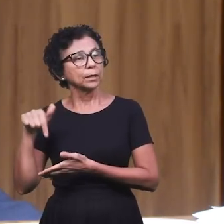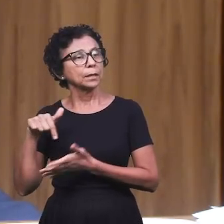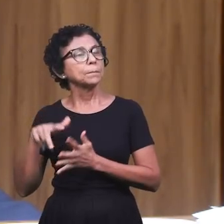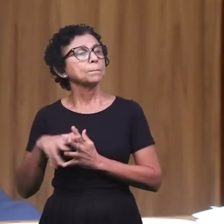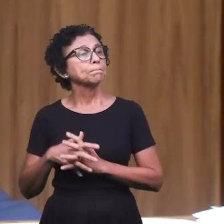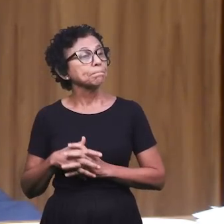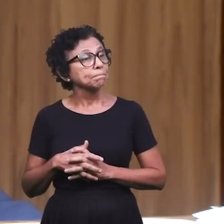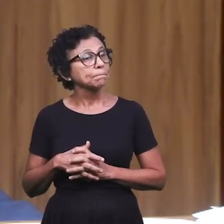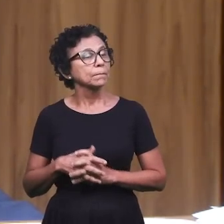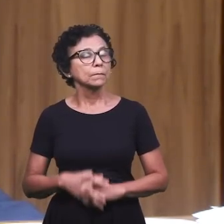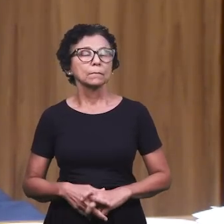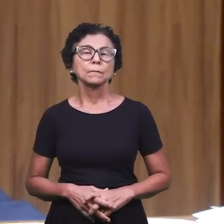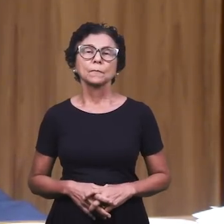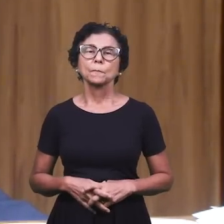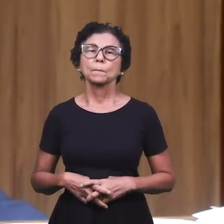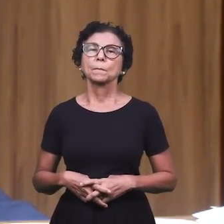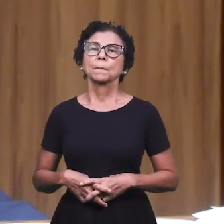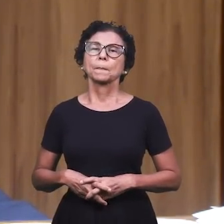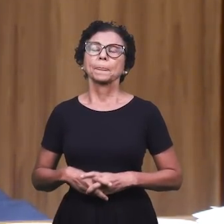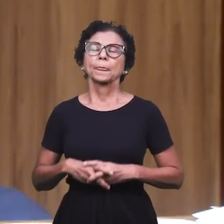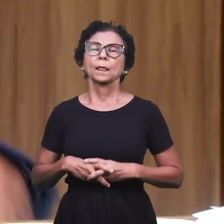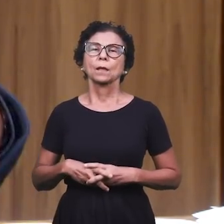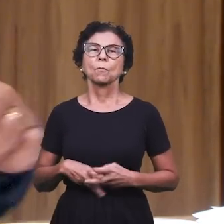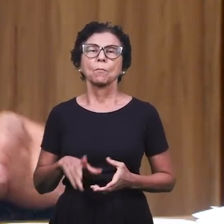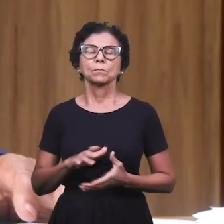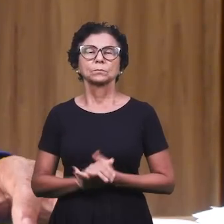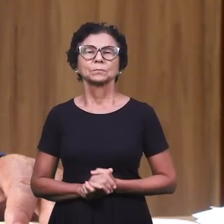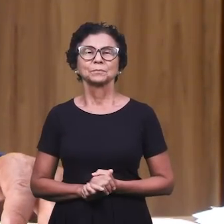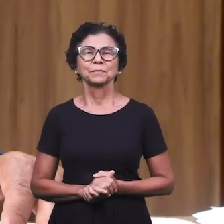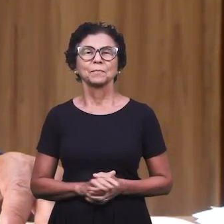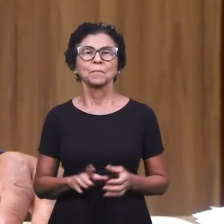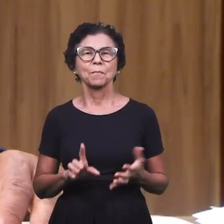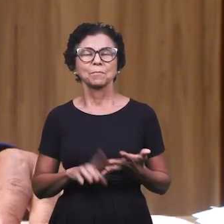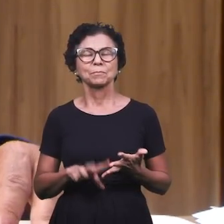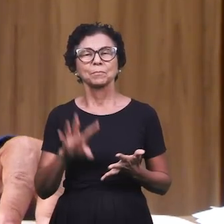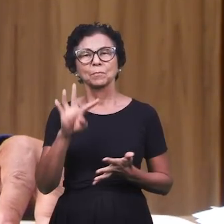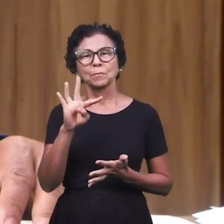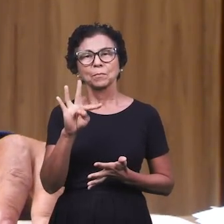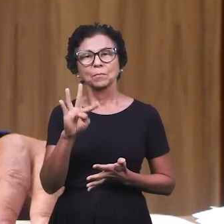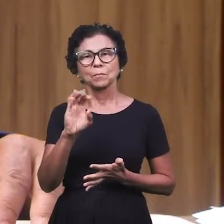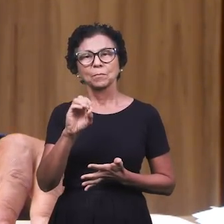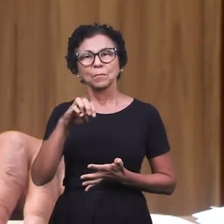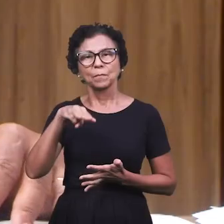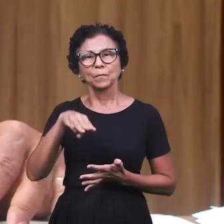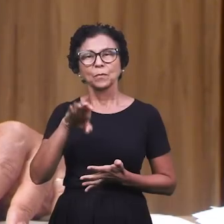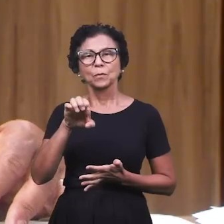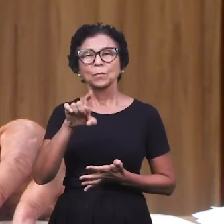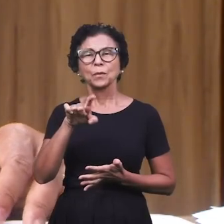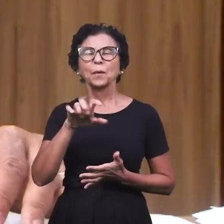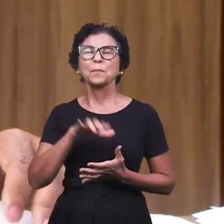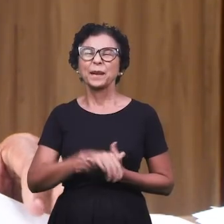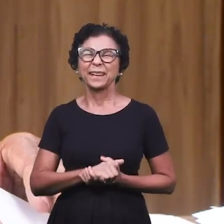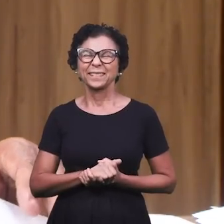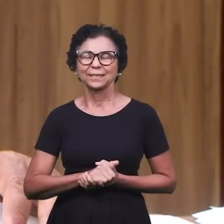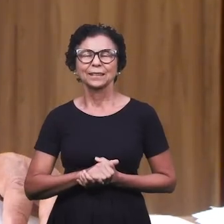temos aqui Tomé, que outro podemos esquecer, o Tomé, né? Tomé é conhecido por